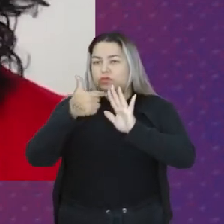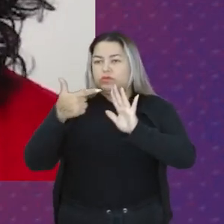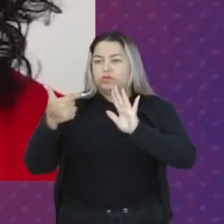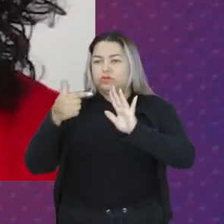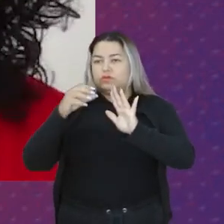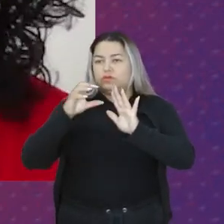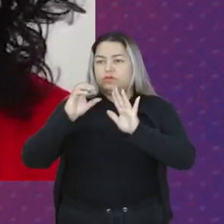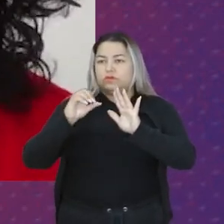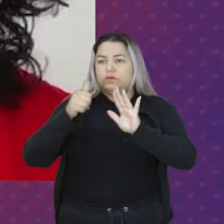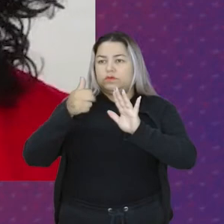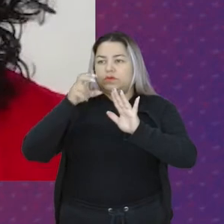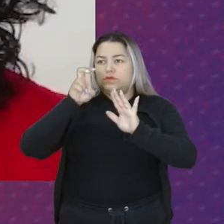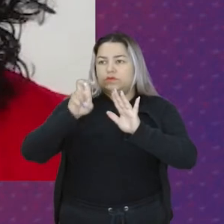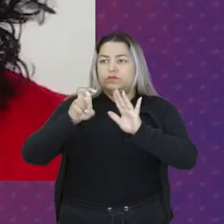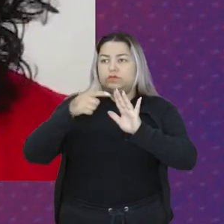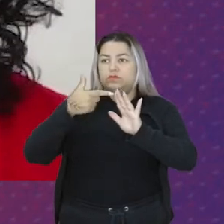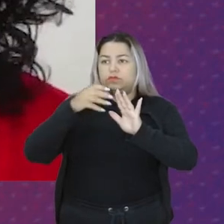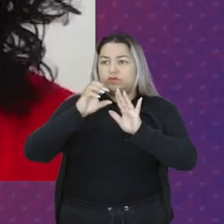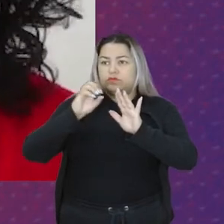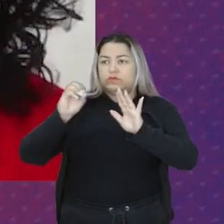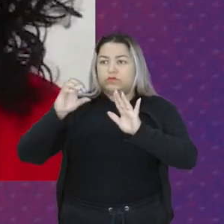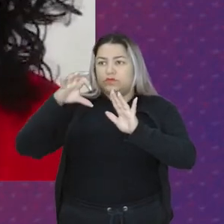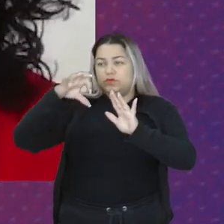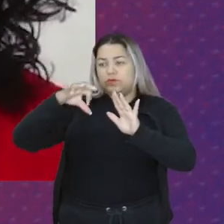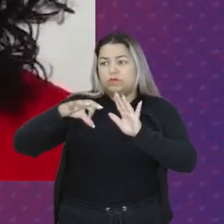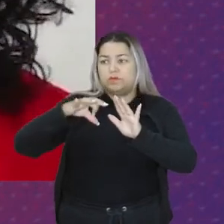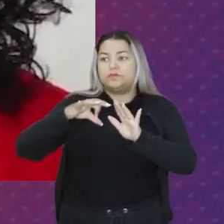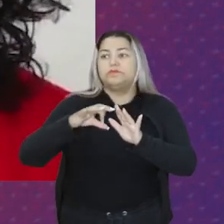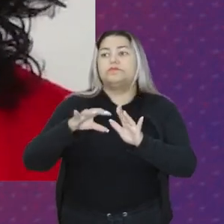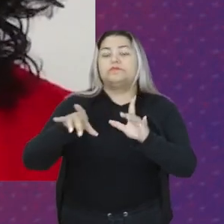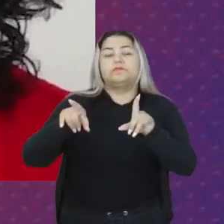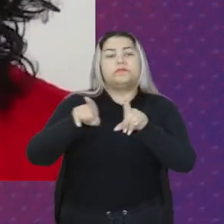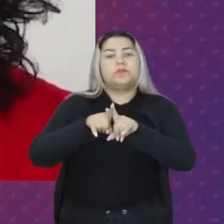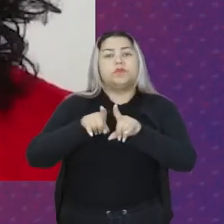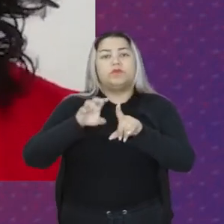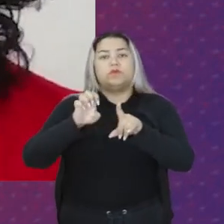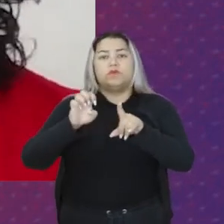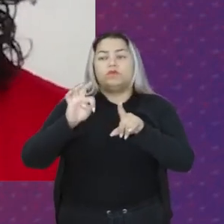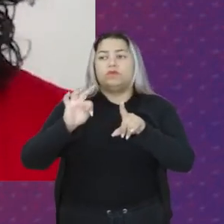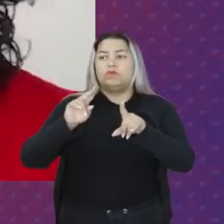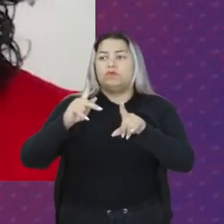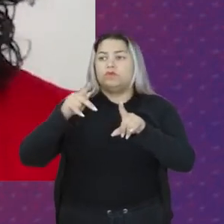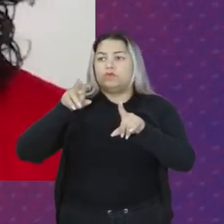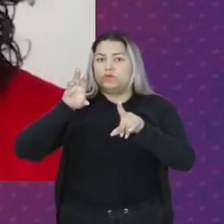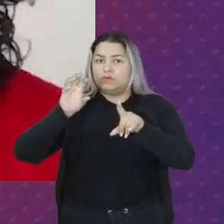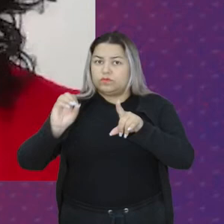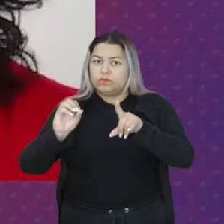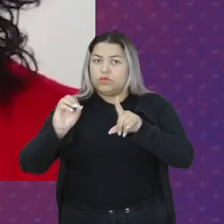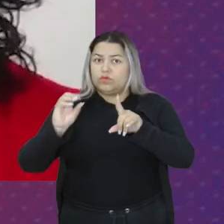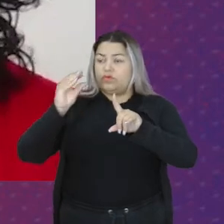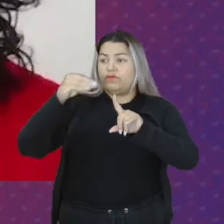12.015 de 2019 trata sobre o estupro de vulnerável.